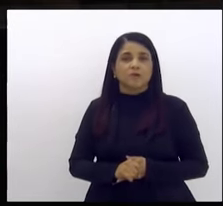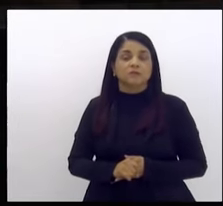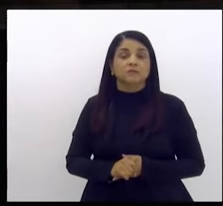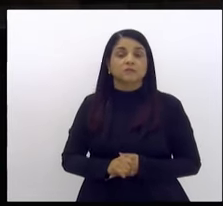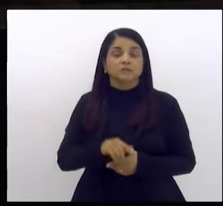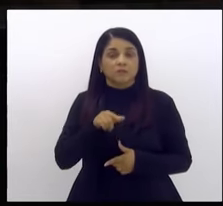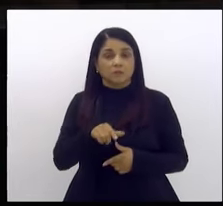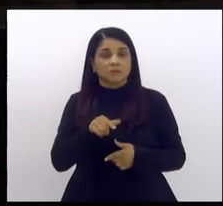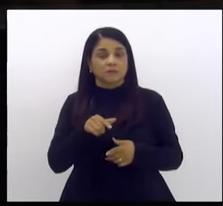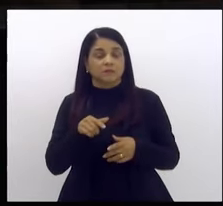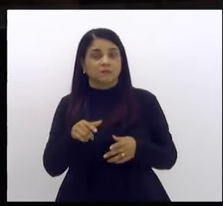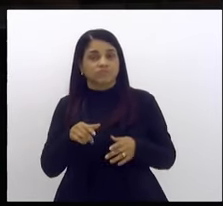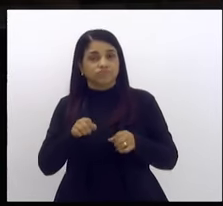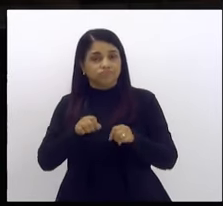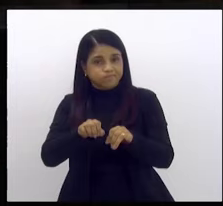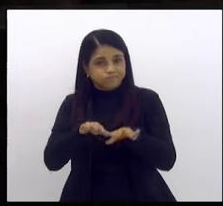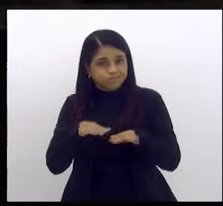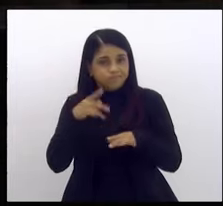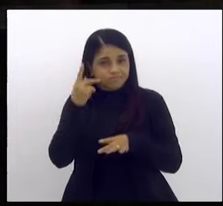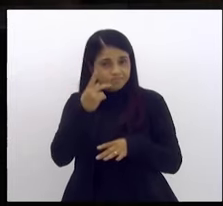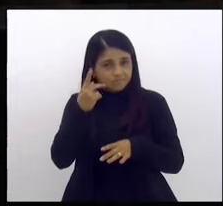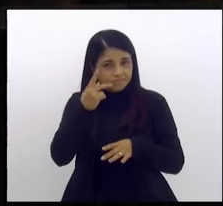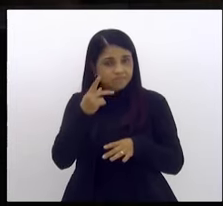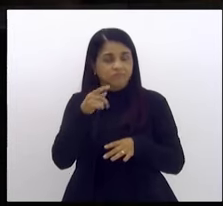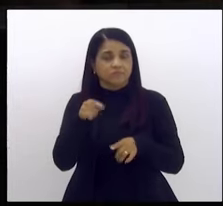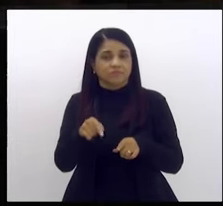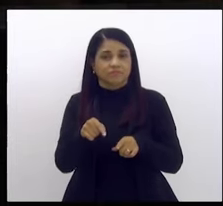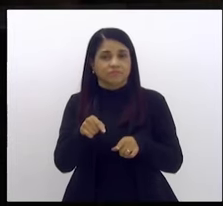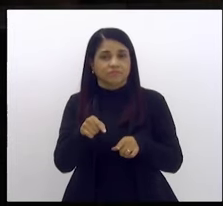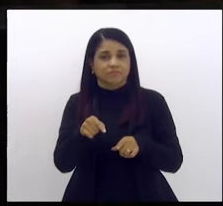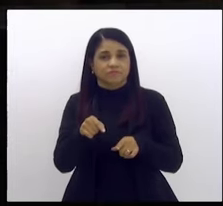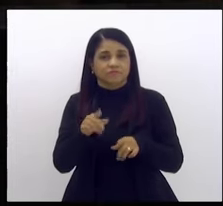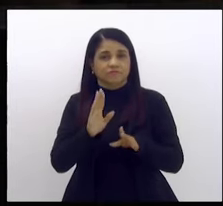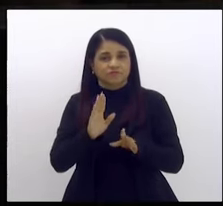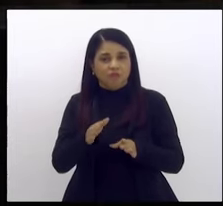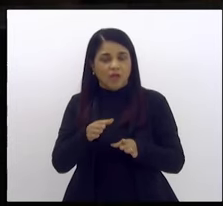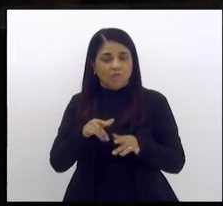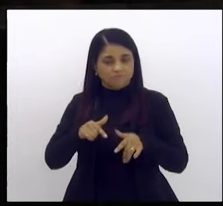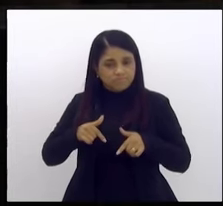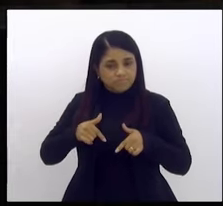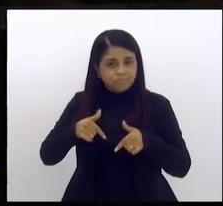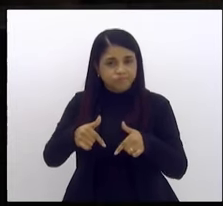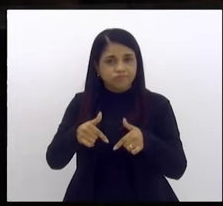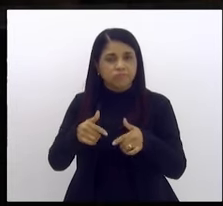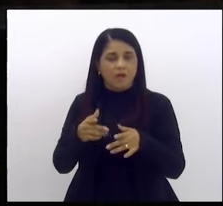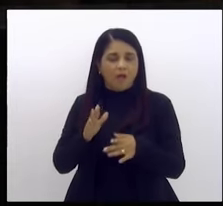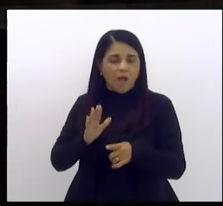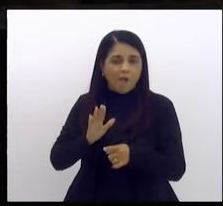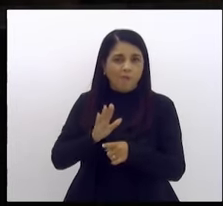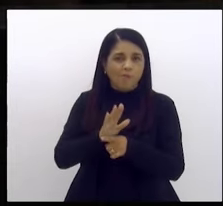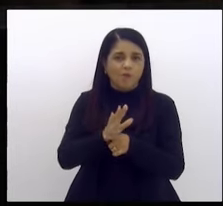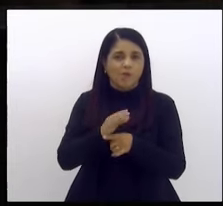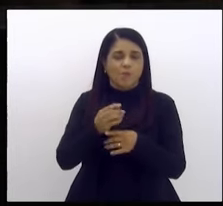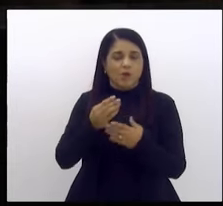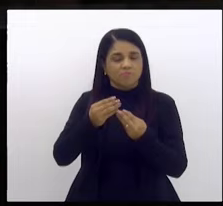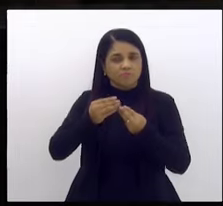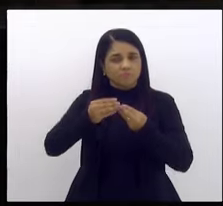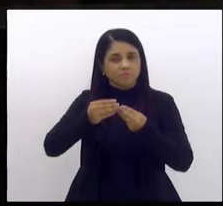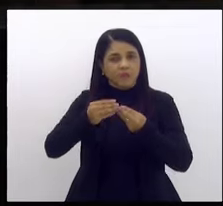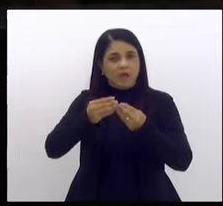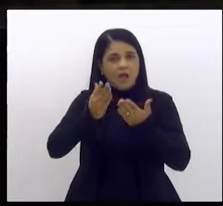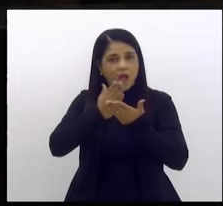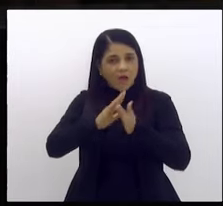congregar todos esses atores que fazem já o enfrentamento à fome no nosso estado, mas